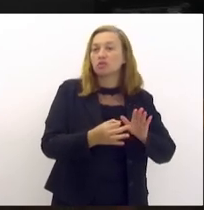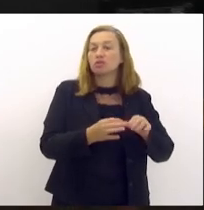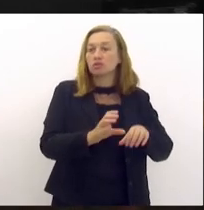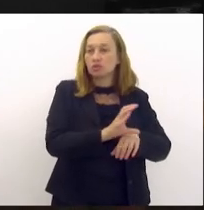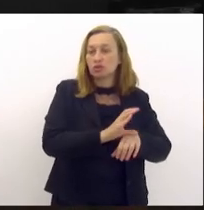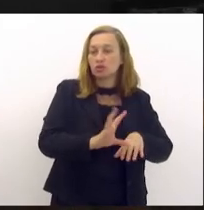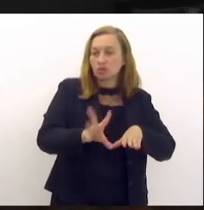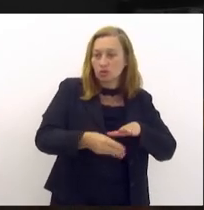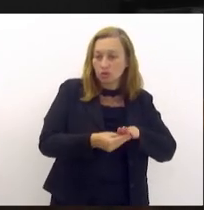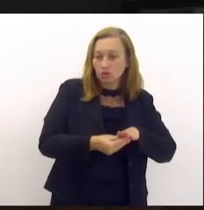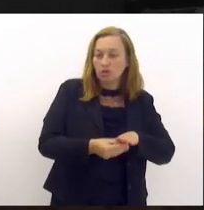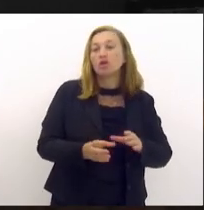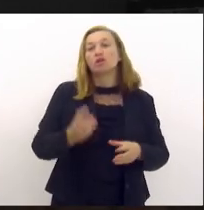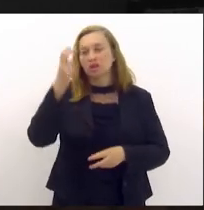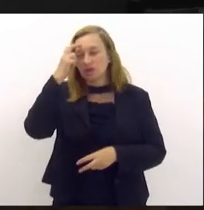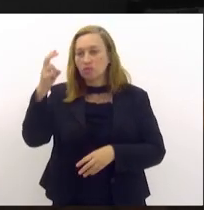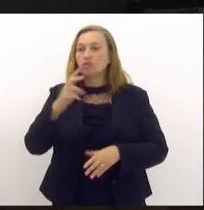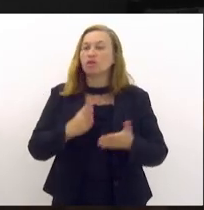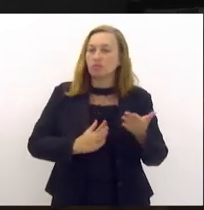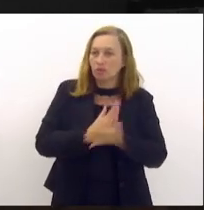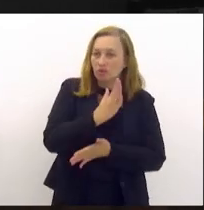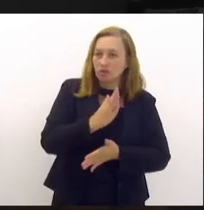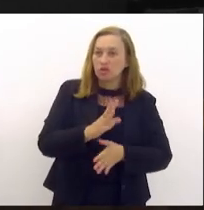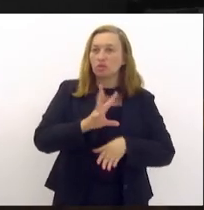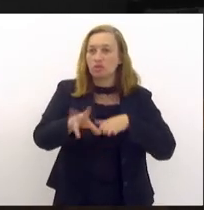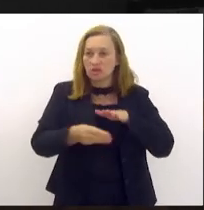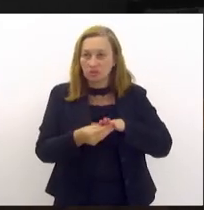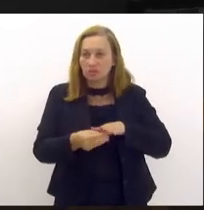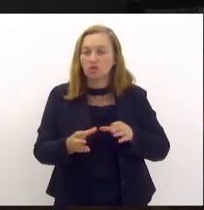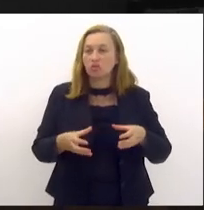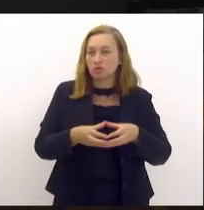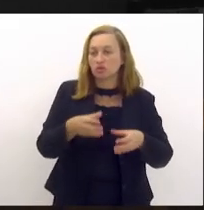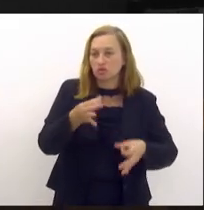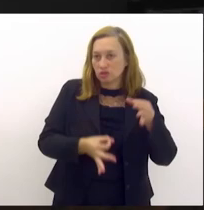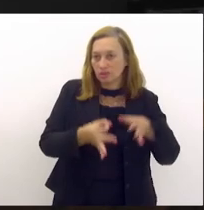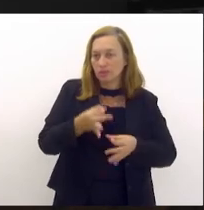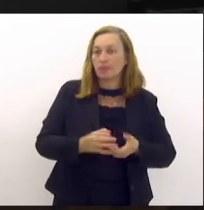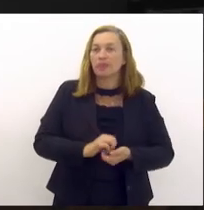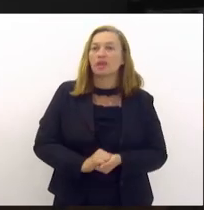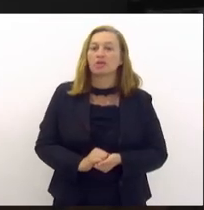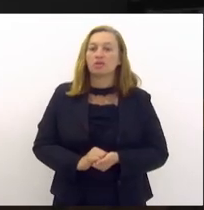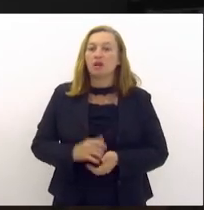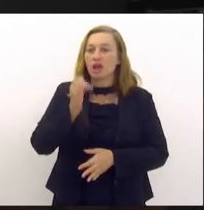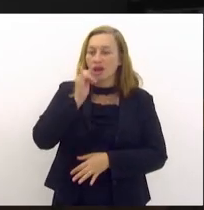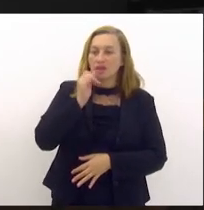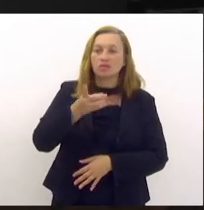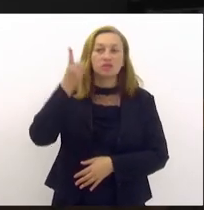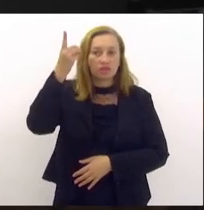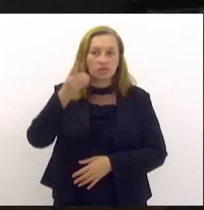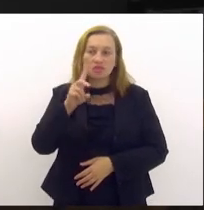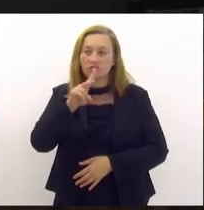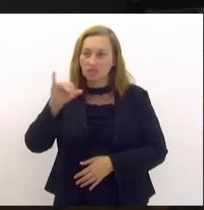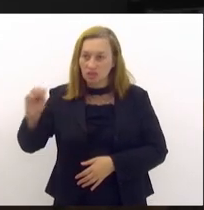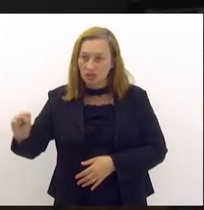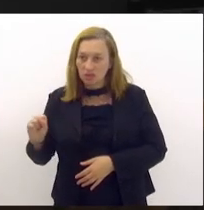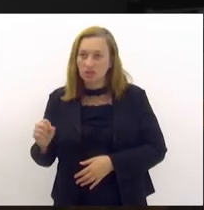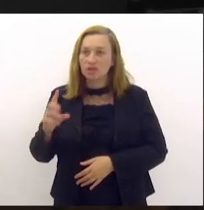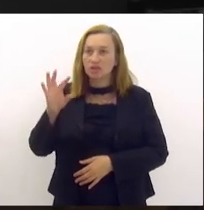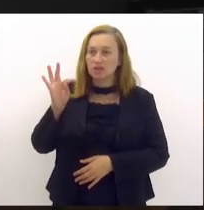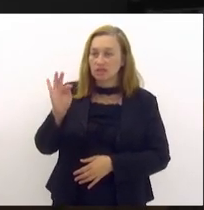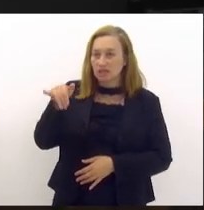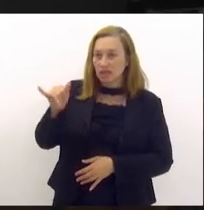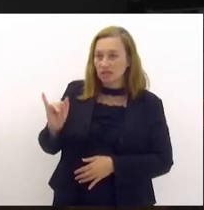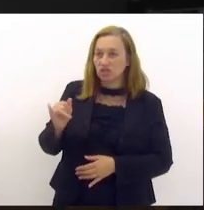com emendas e da cultura favorável, com as emendas da Comissão de Constituição e Justiça. Relator, deputado Vinícius Cozolino e Tande